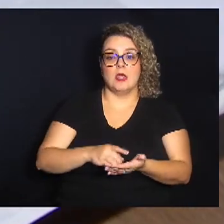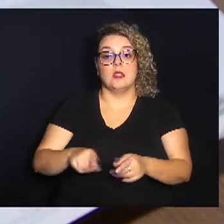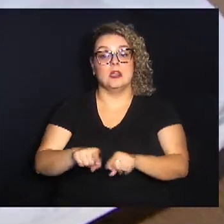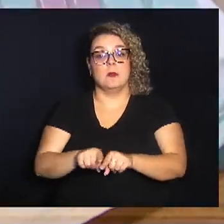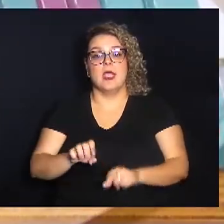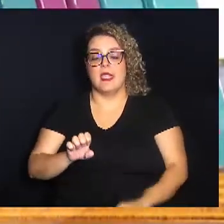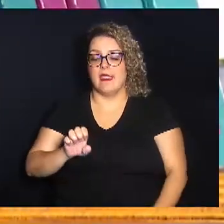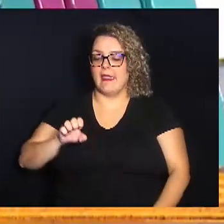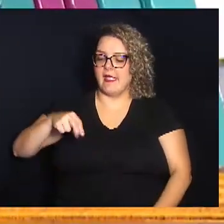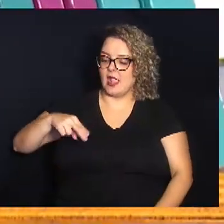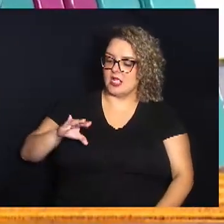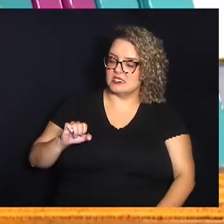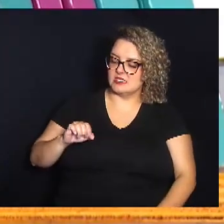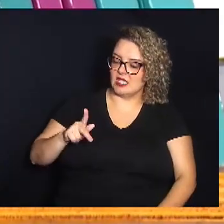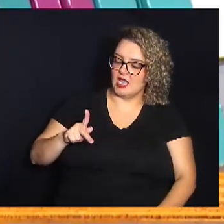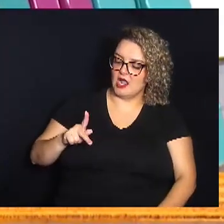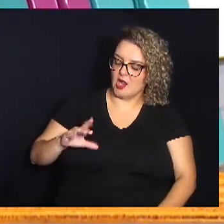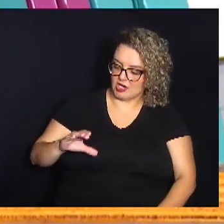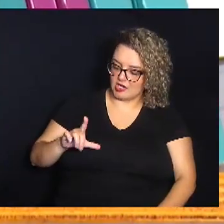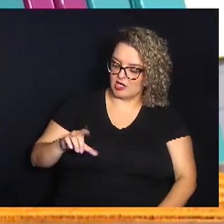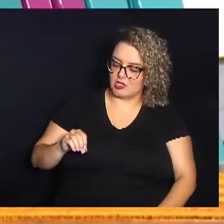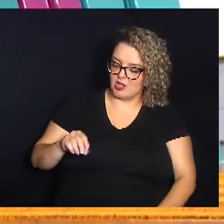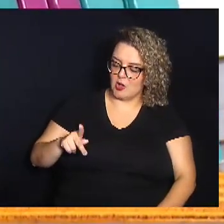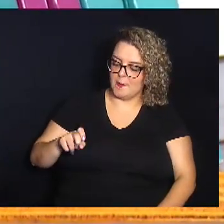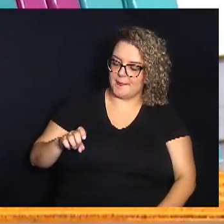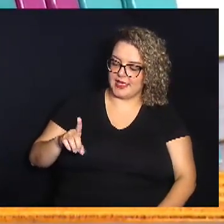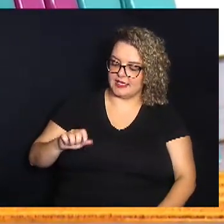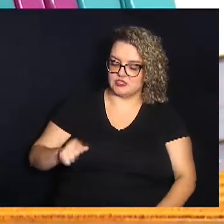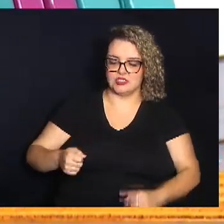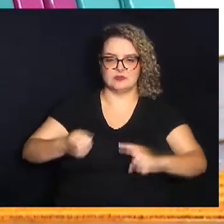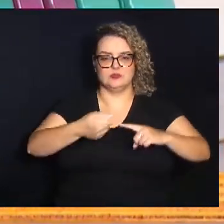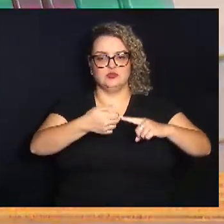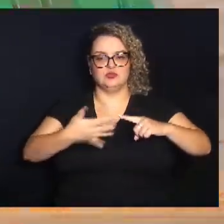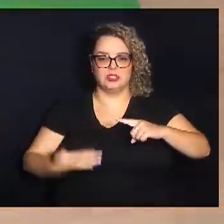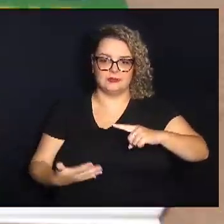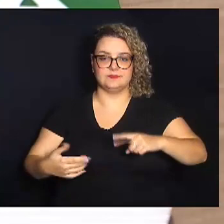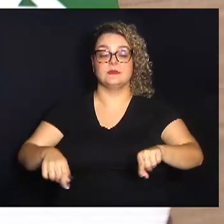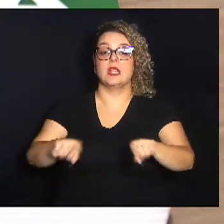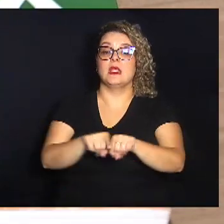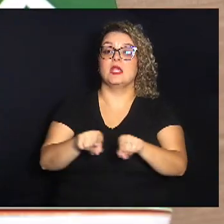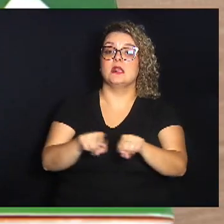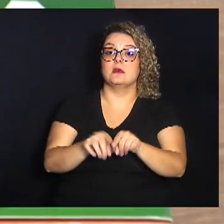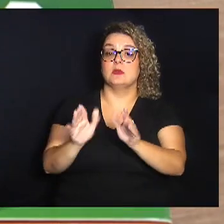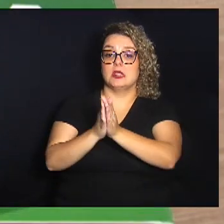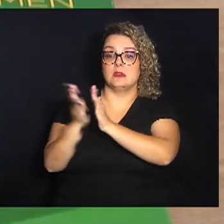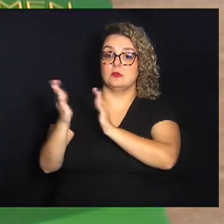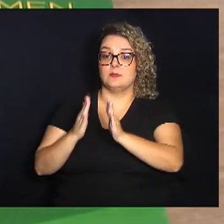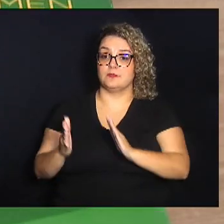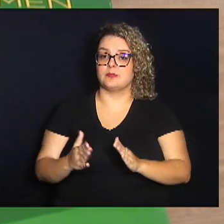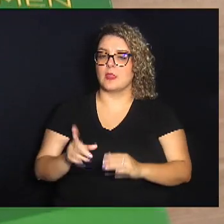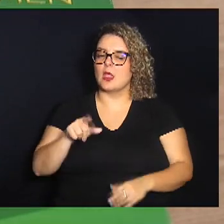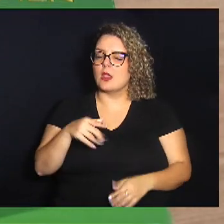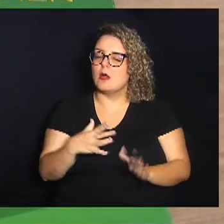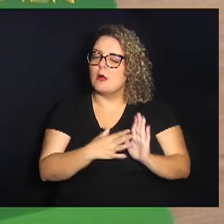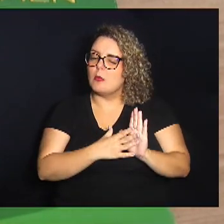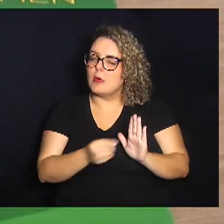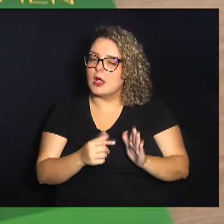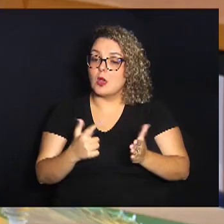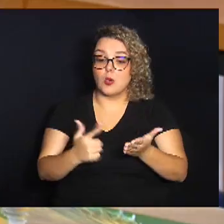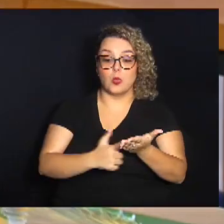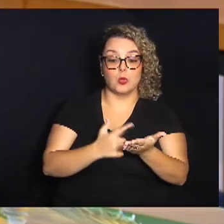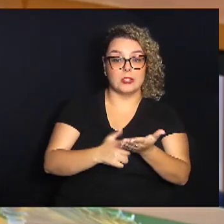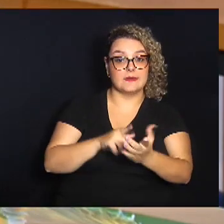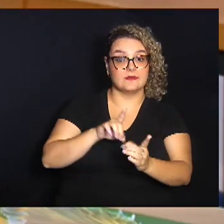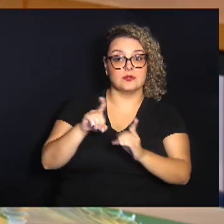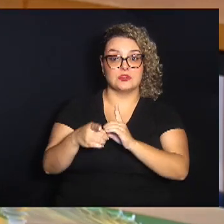enciclopédia, além de aumentar o número de bibliotecas. Nascia, então, um protótipo do que viria a ser o livro